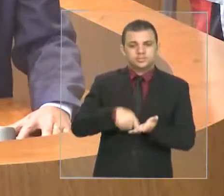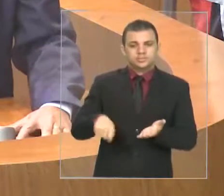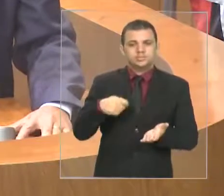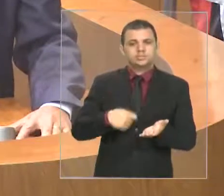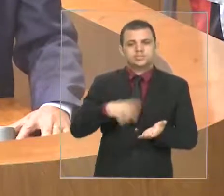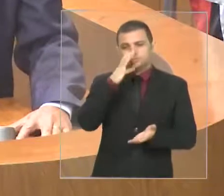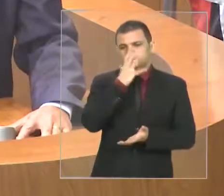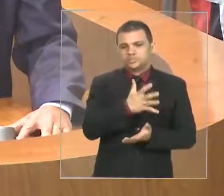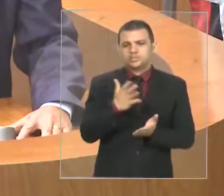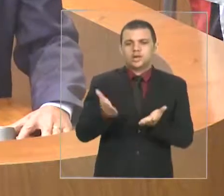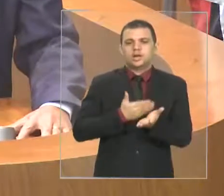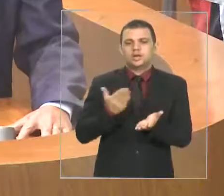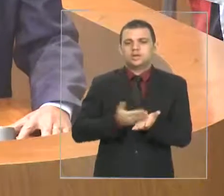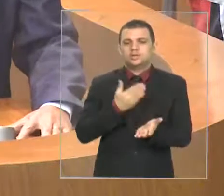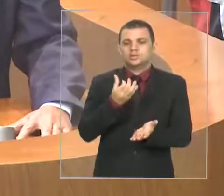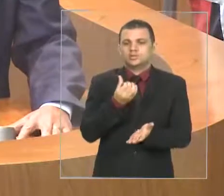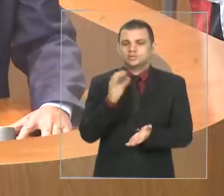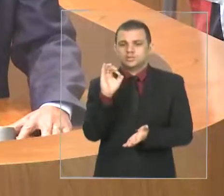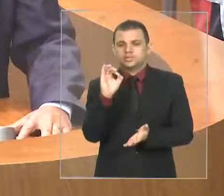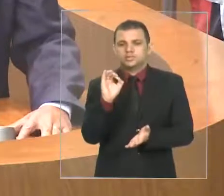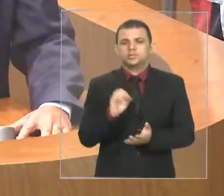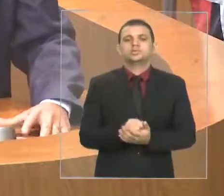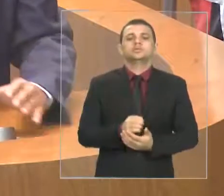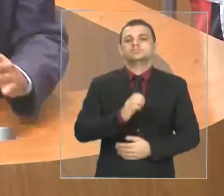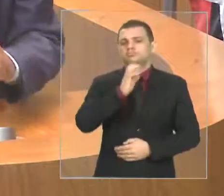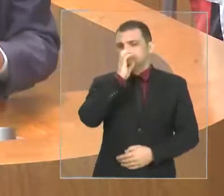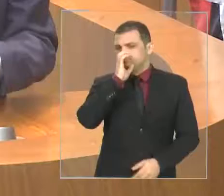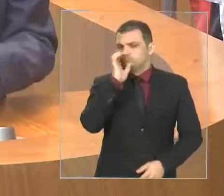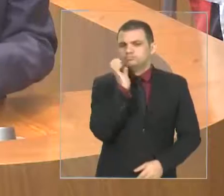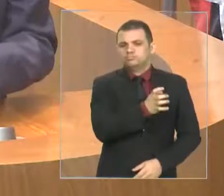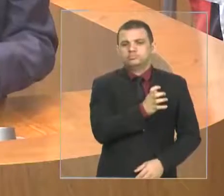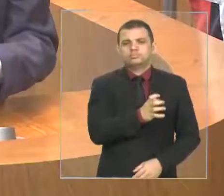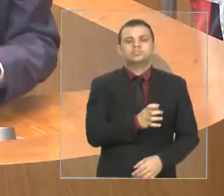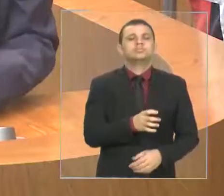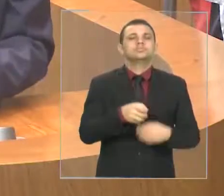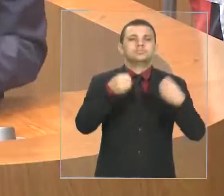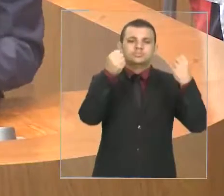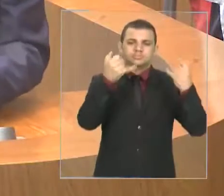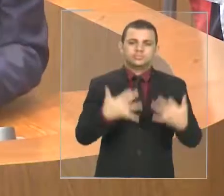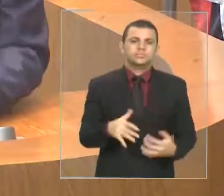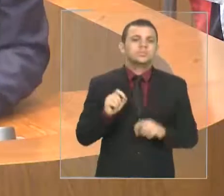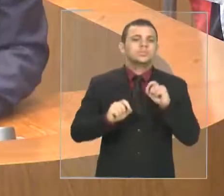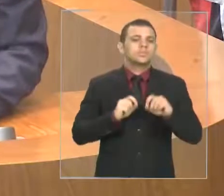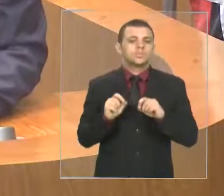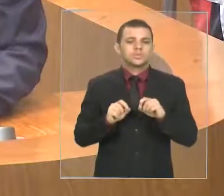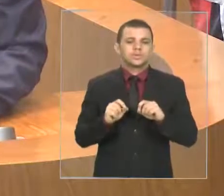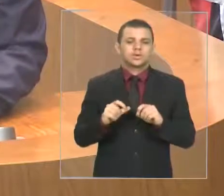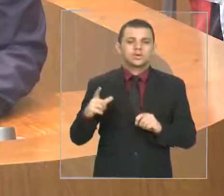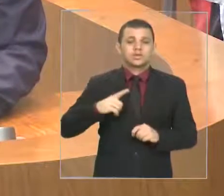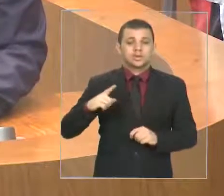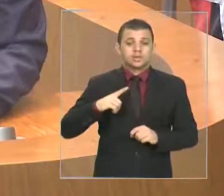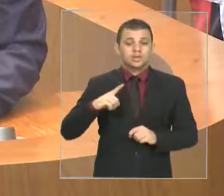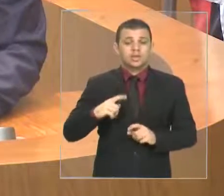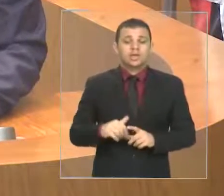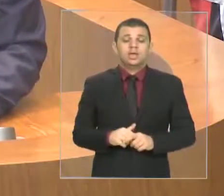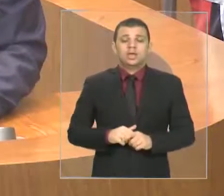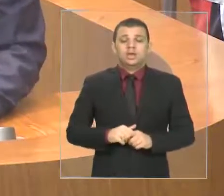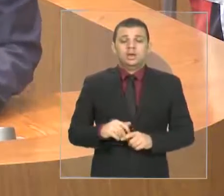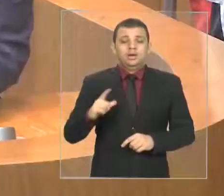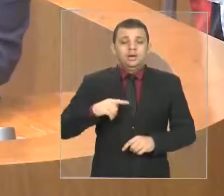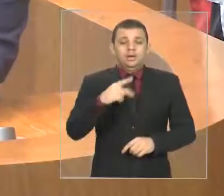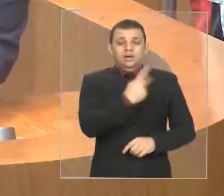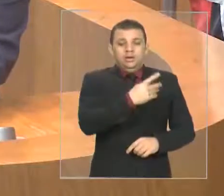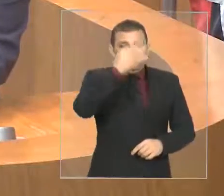denúncia muito bem fundamentada, em que relata a relação do